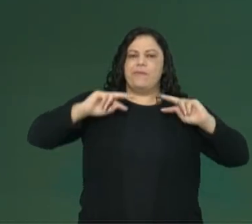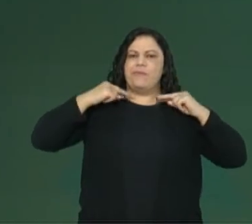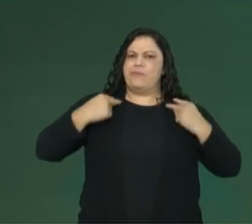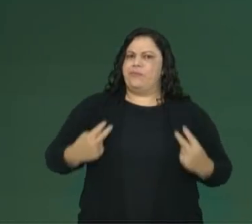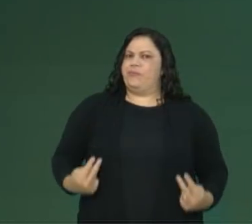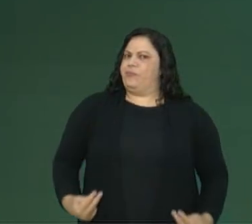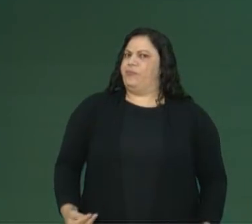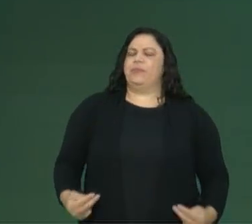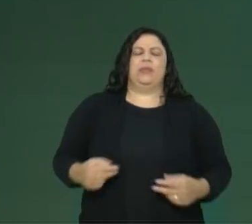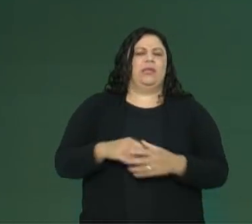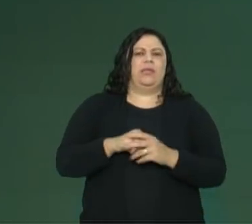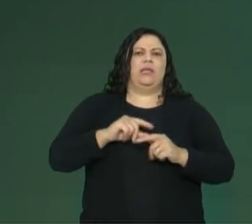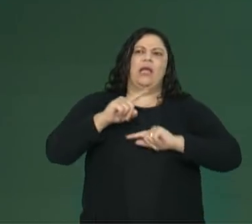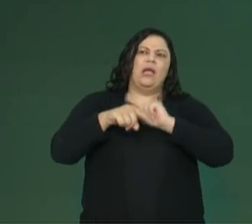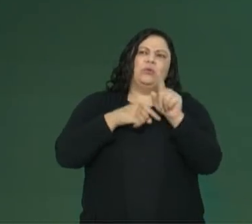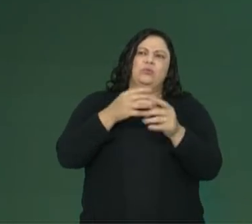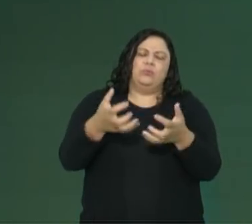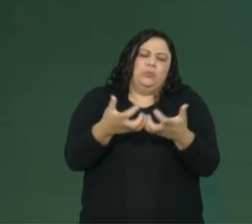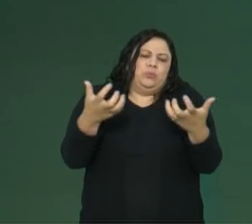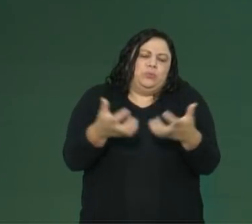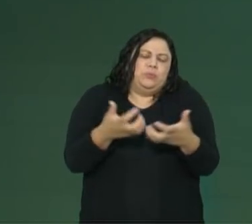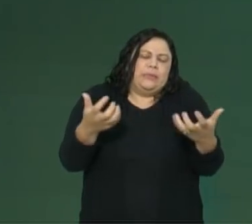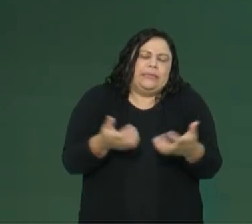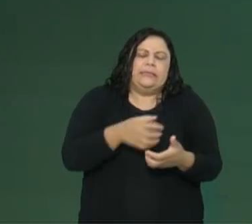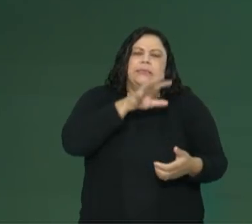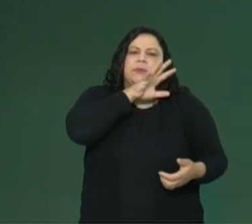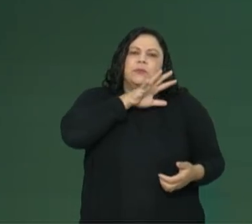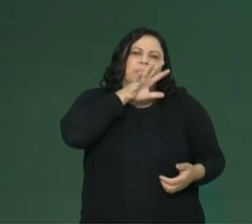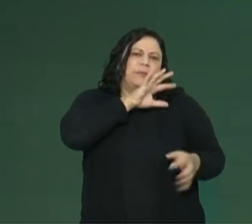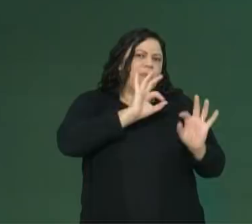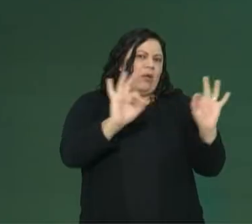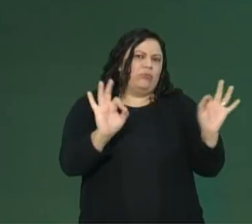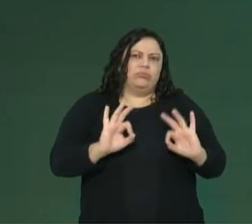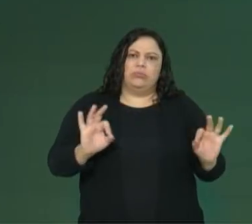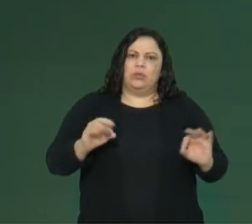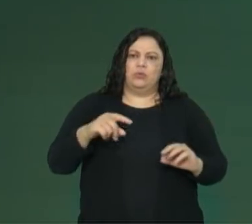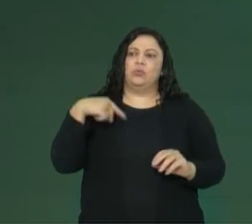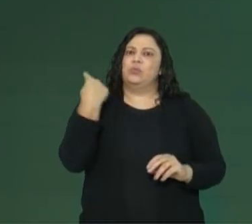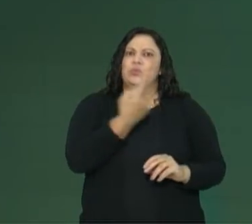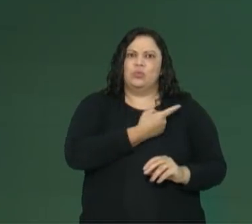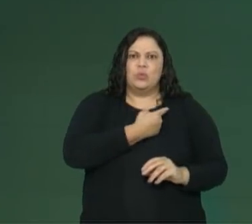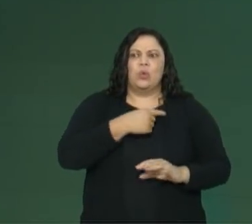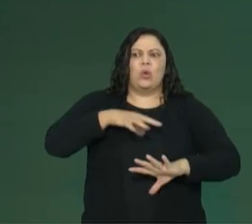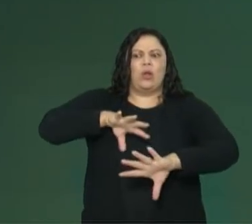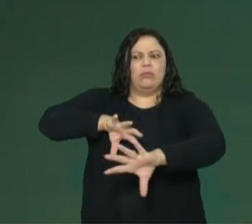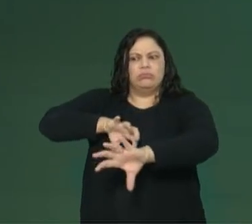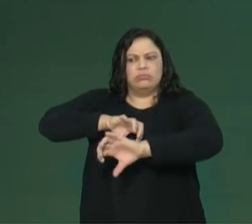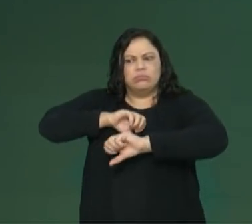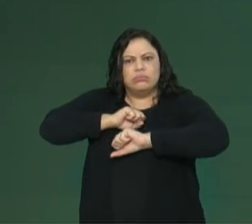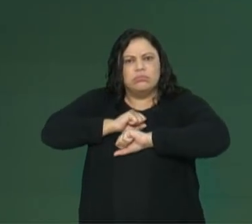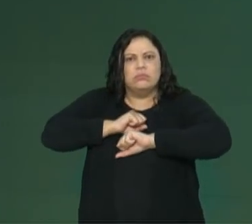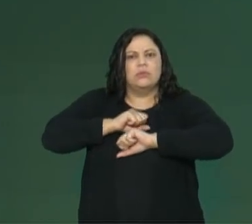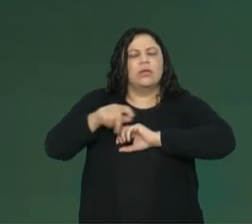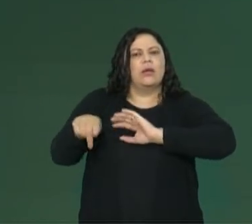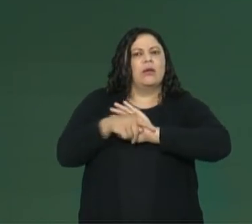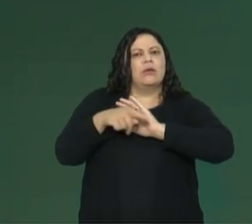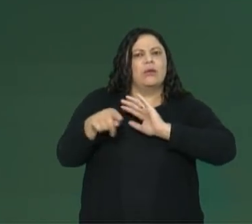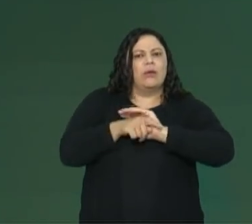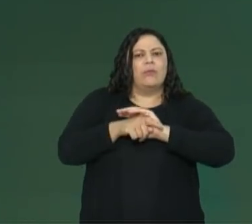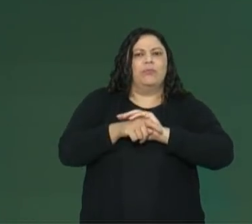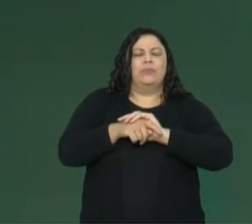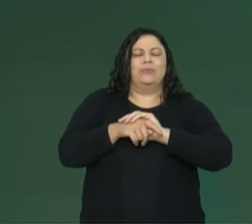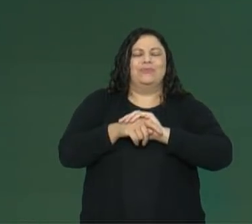transmitido por outro animal, por uma planta, nós nos contaminamos por mau gerenciamento dos resíduos que nós